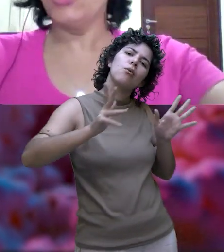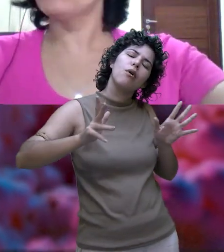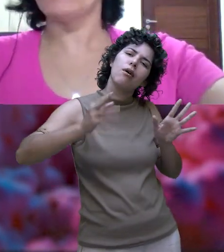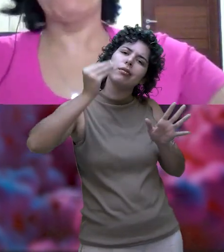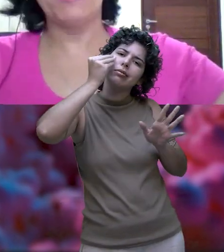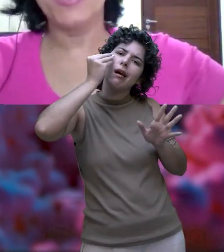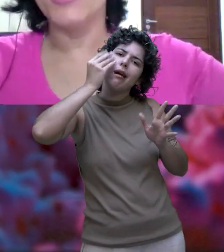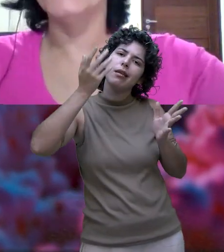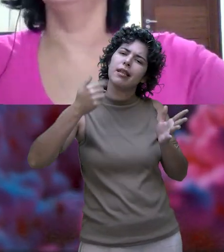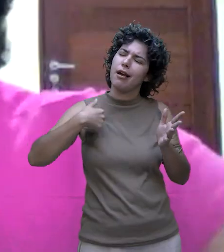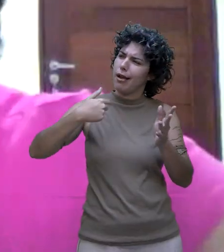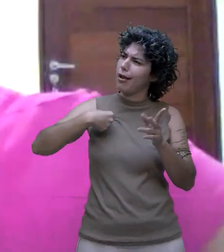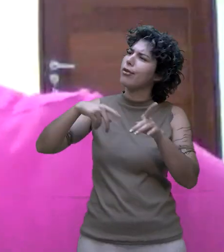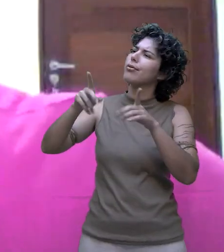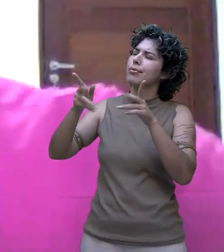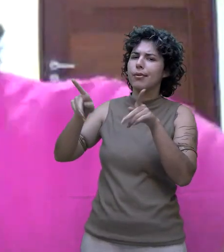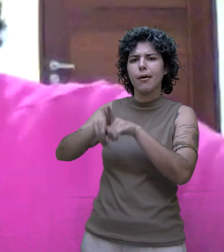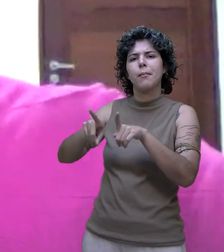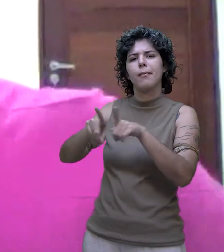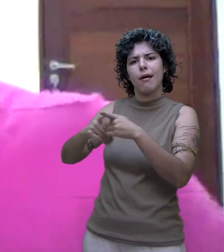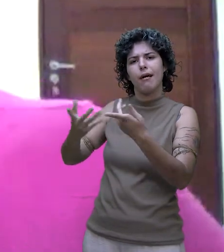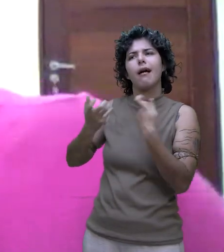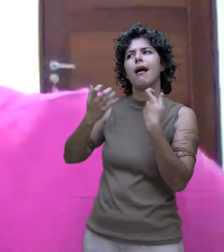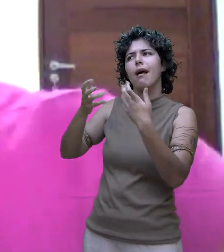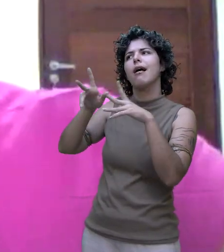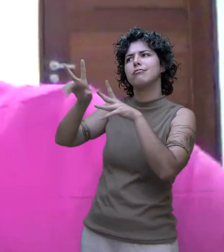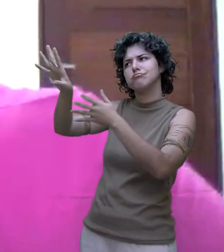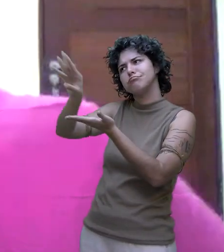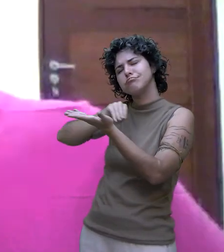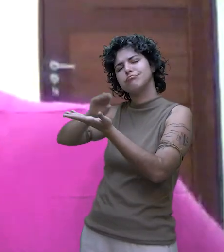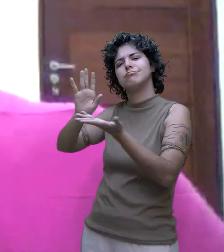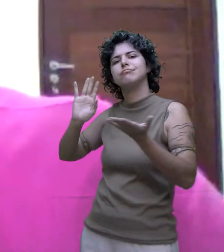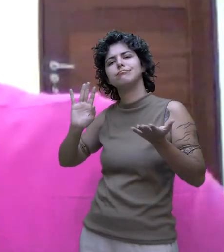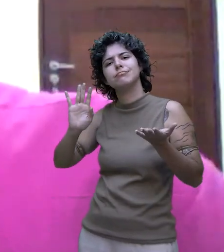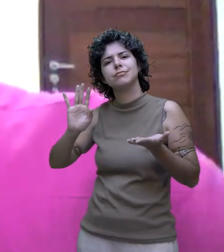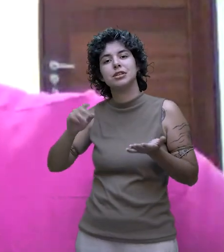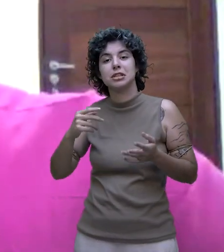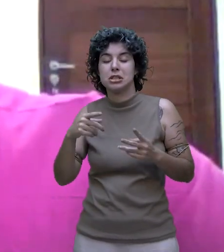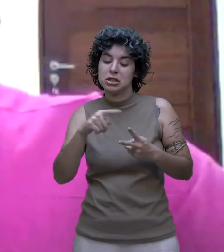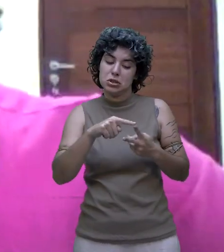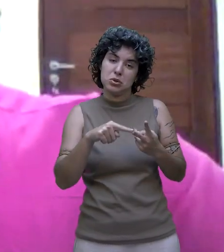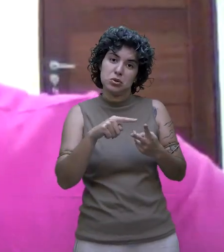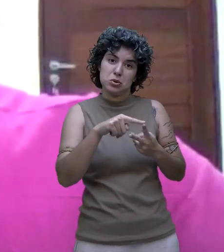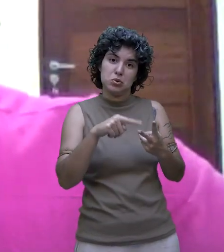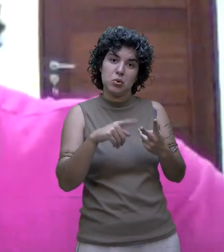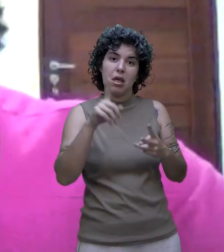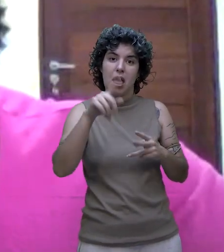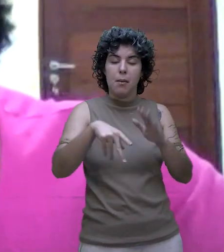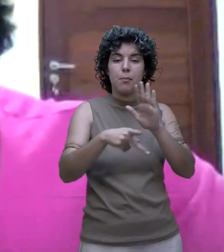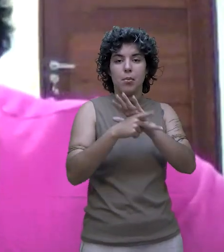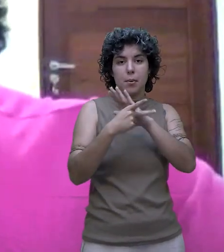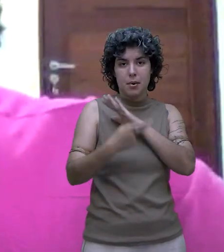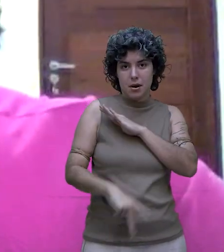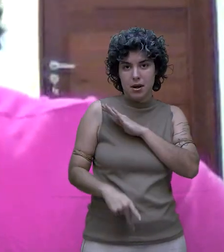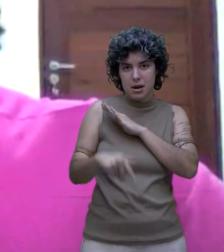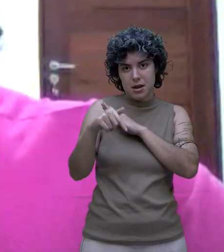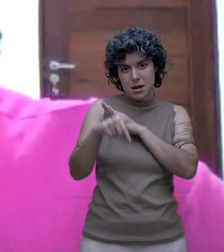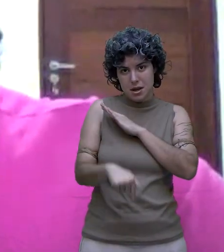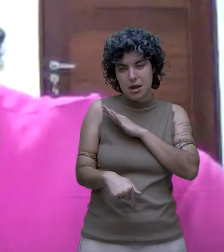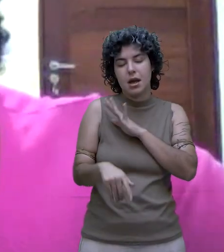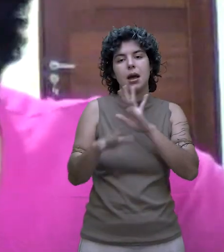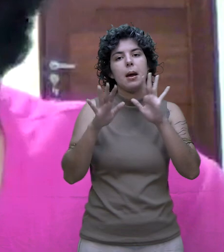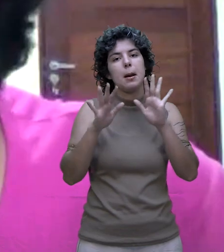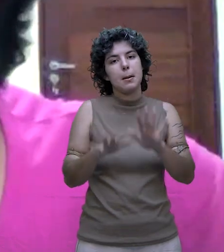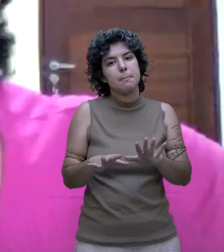aí a gente se preparou, e aí as duas personagens são uma é